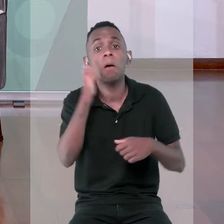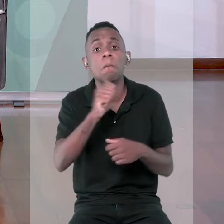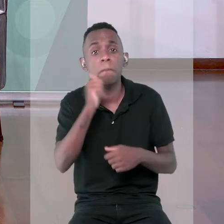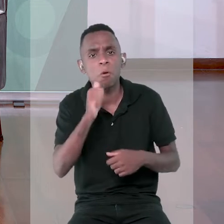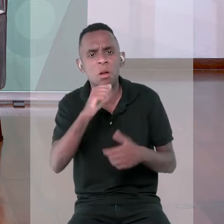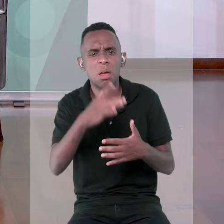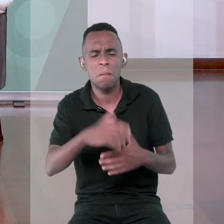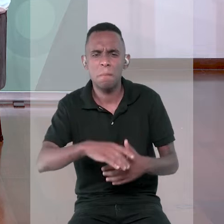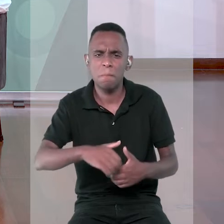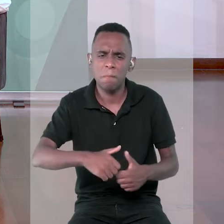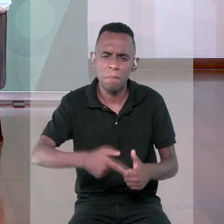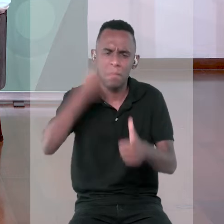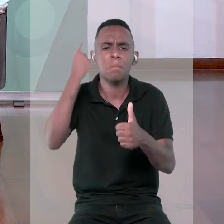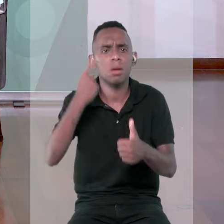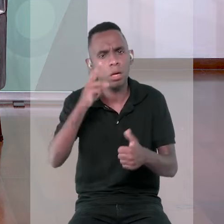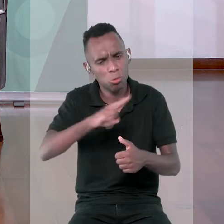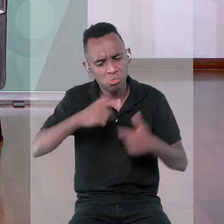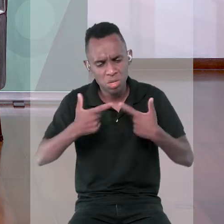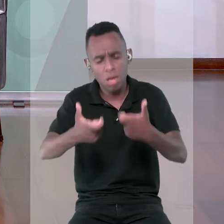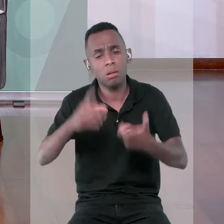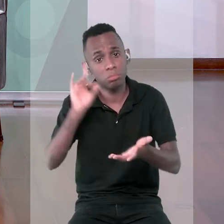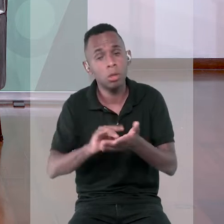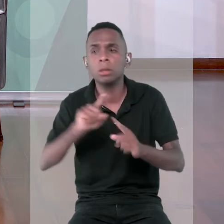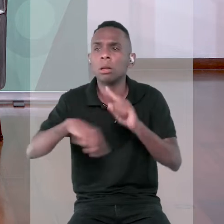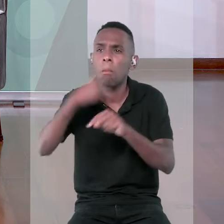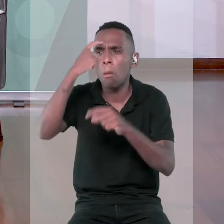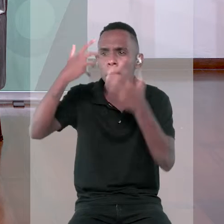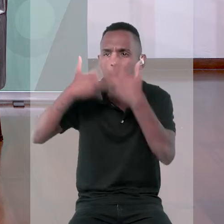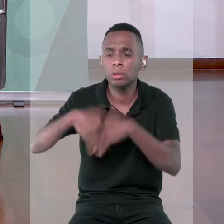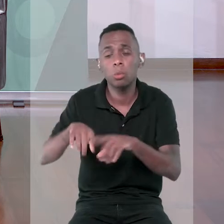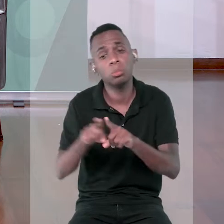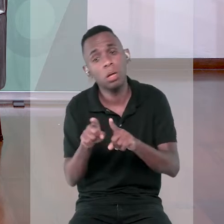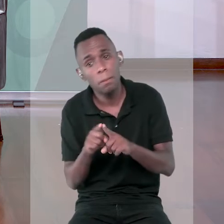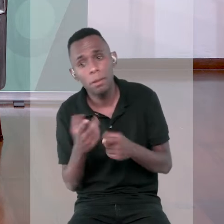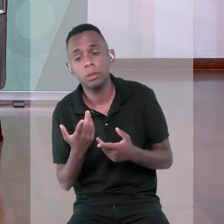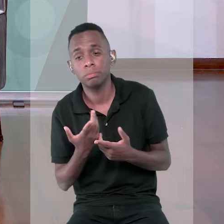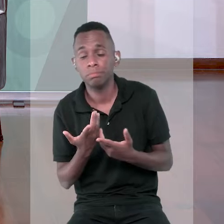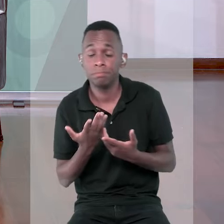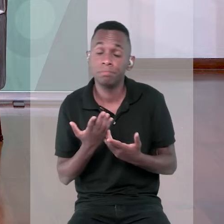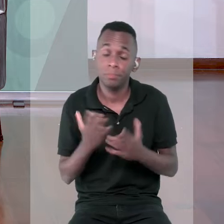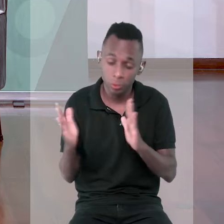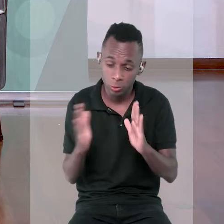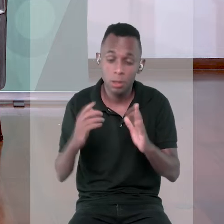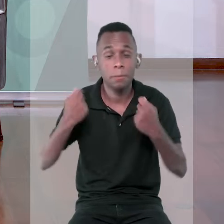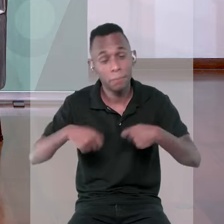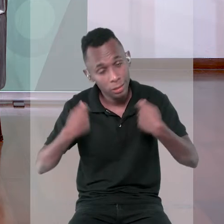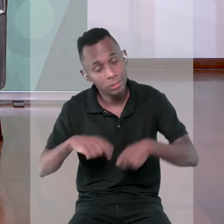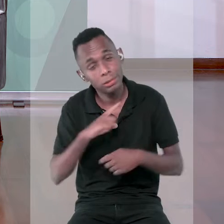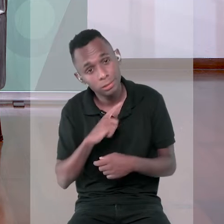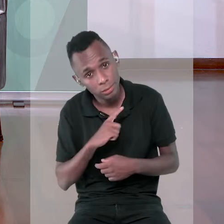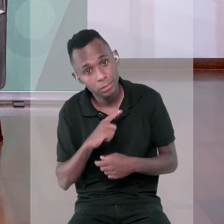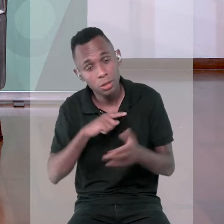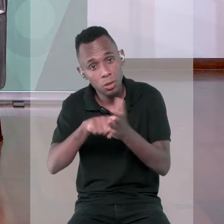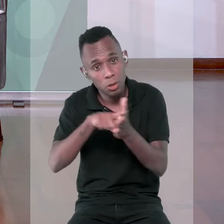transgressoras primeiras, as das armas. Para depois, eu até pensei na sequência, com fôlego, né, Leila, que eu preciso também para